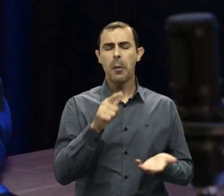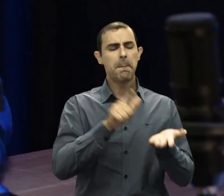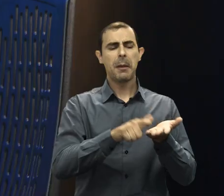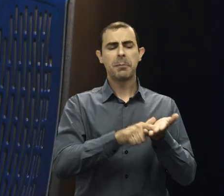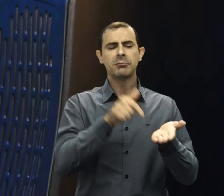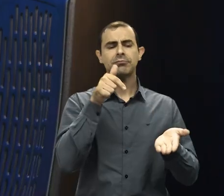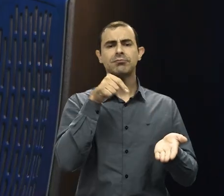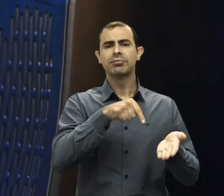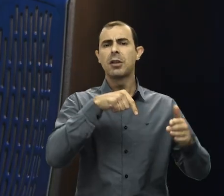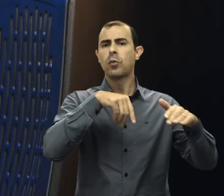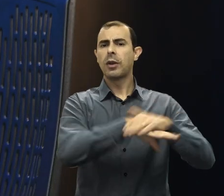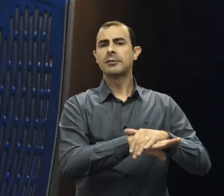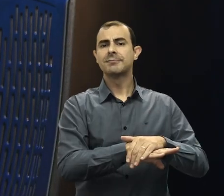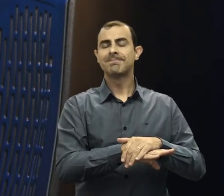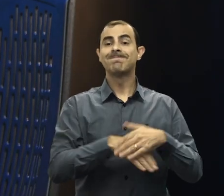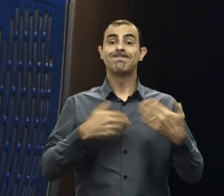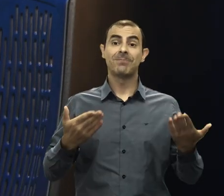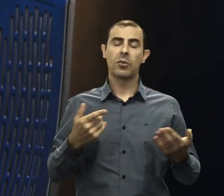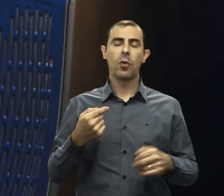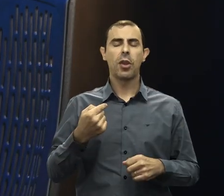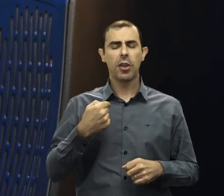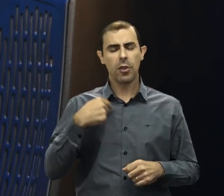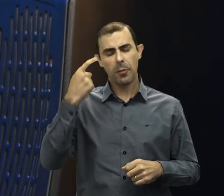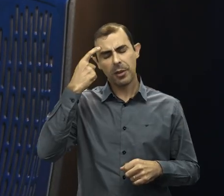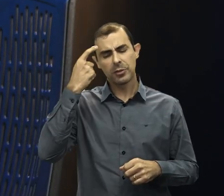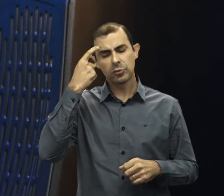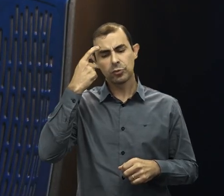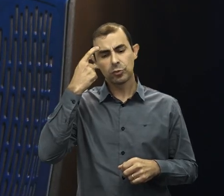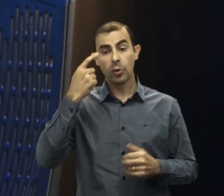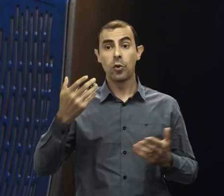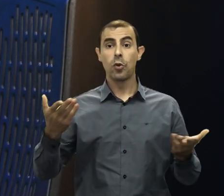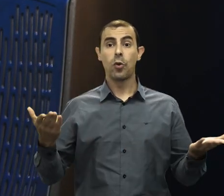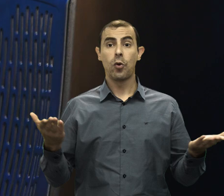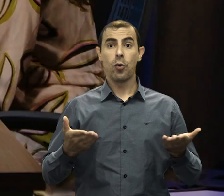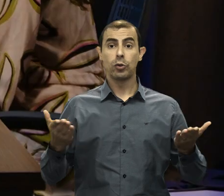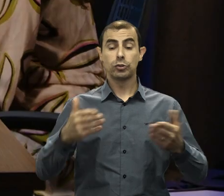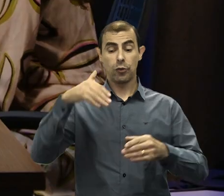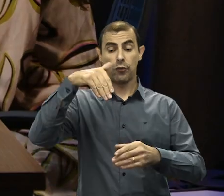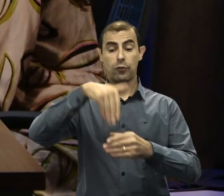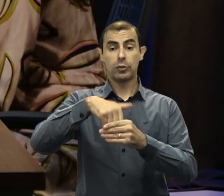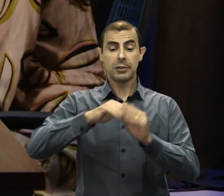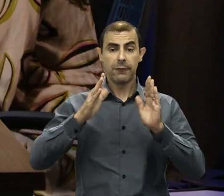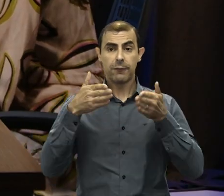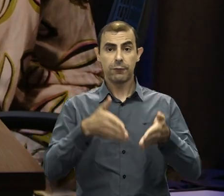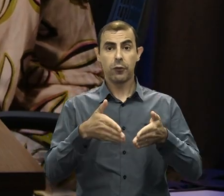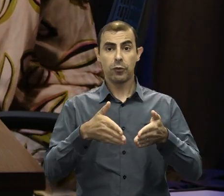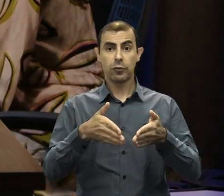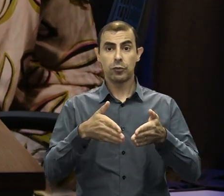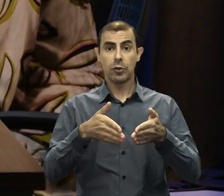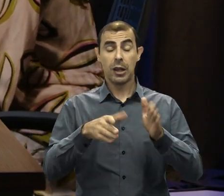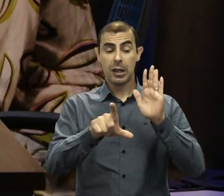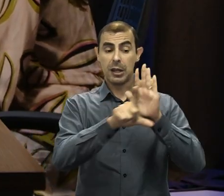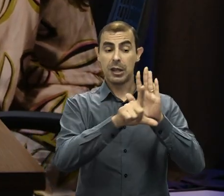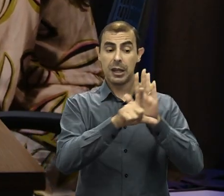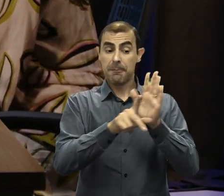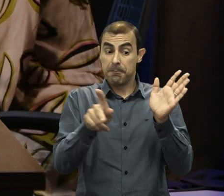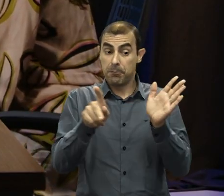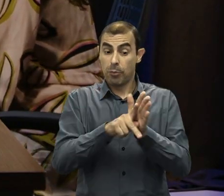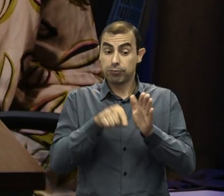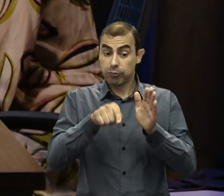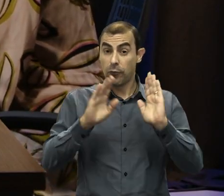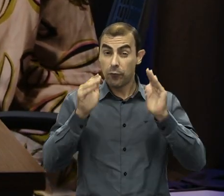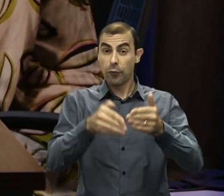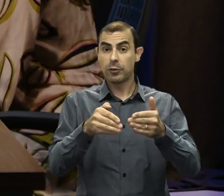sai do papel. Então eu procuro hoje voltar legislações específicas, né, como é o caso do Maio Laranja, que foi uma lei